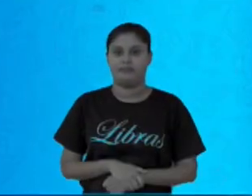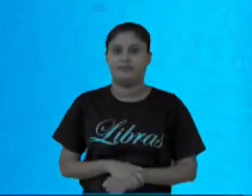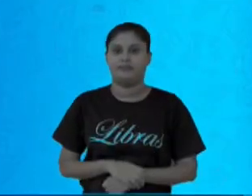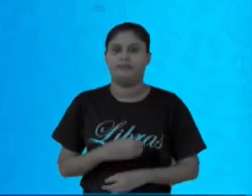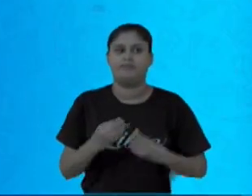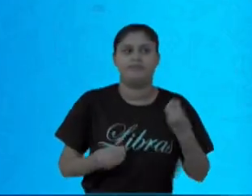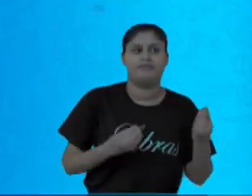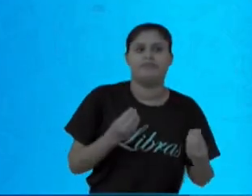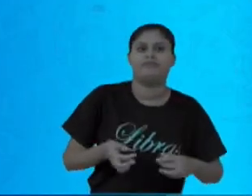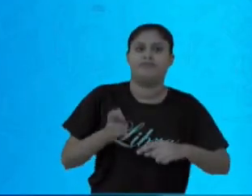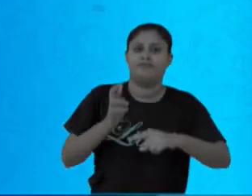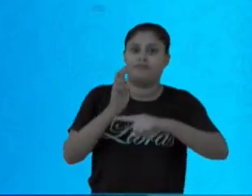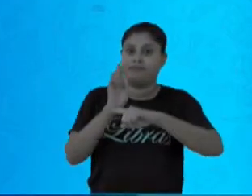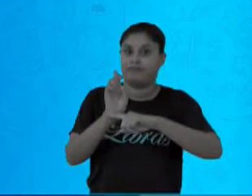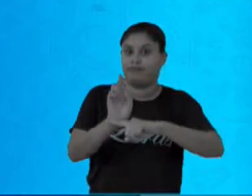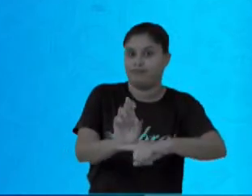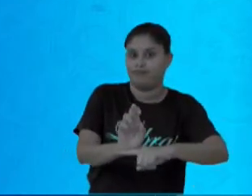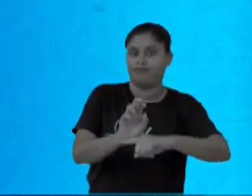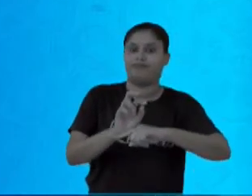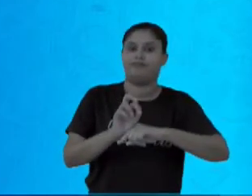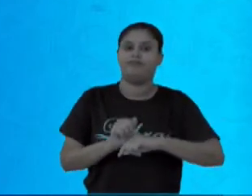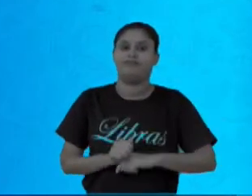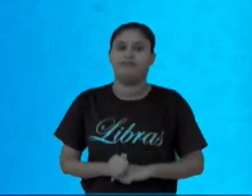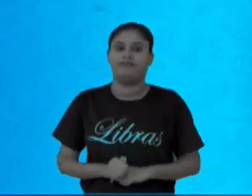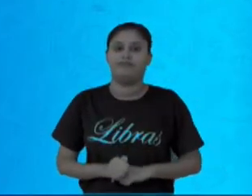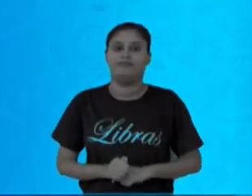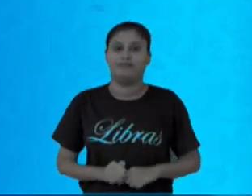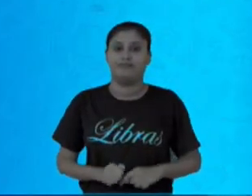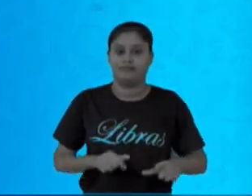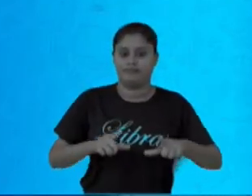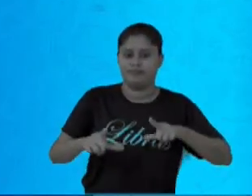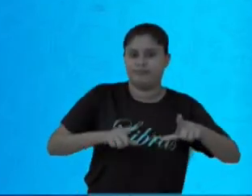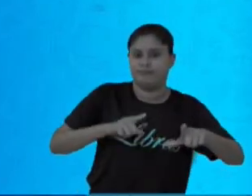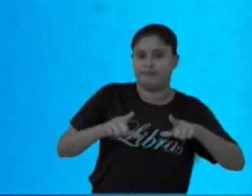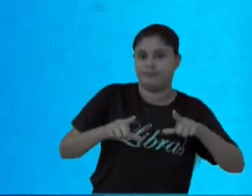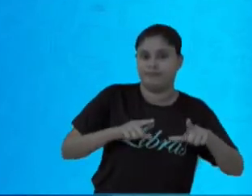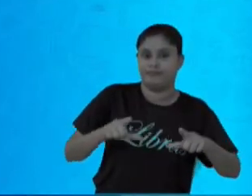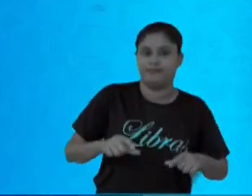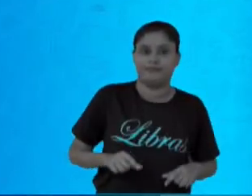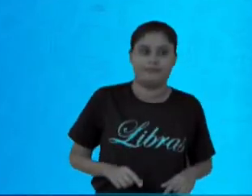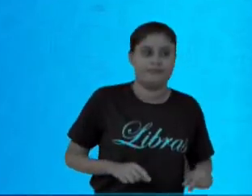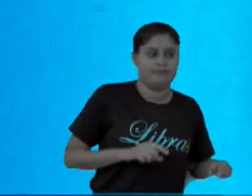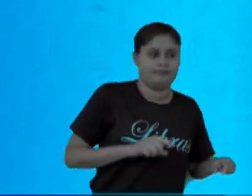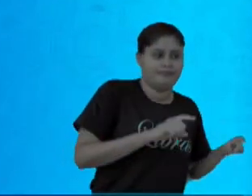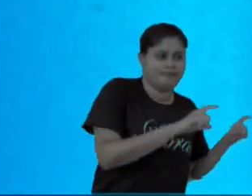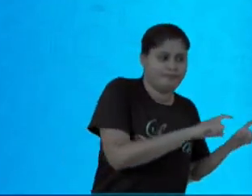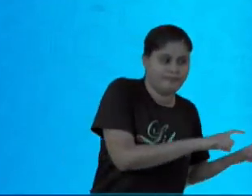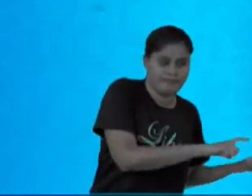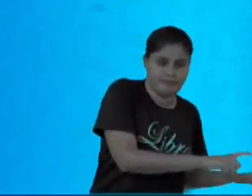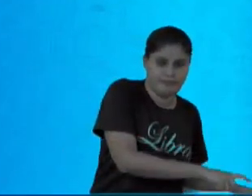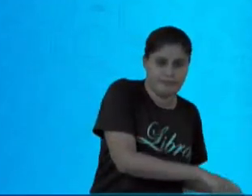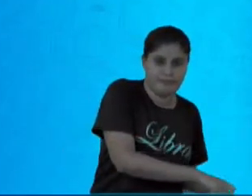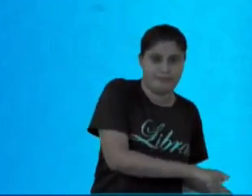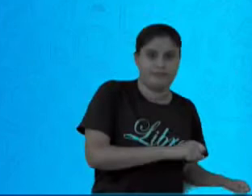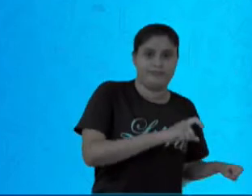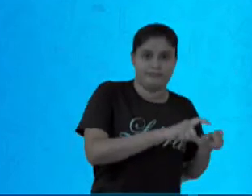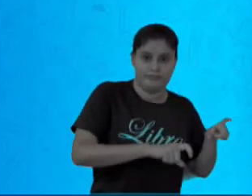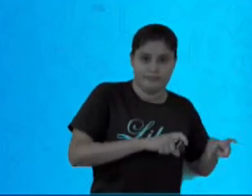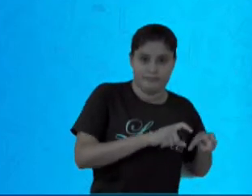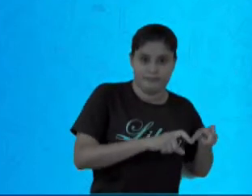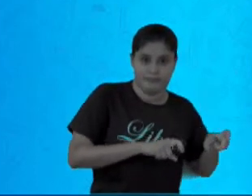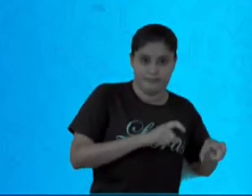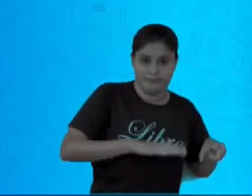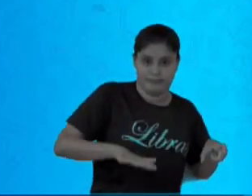E o arrendatário? O arrendatário é aquele trabalho quando a pessoa sai da zona urbana, chega na zona rural e